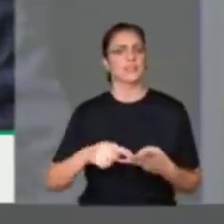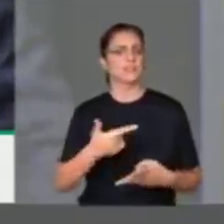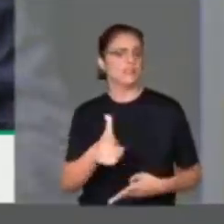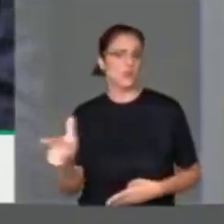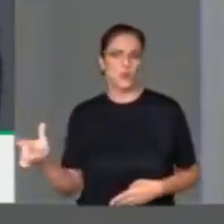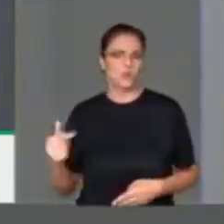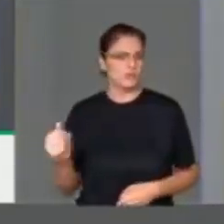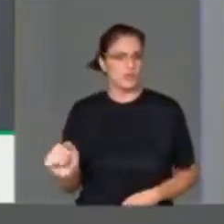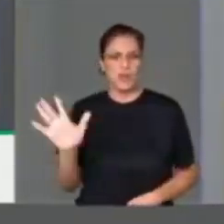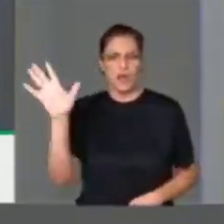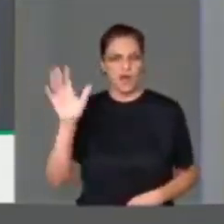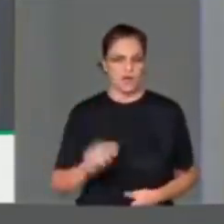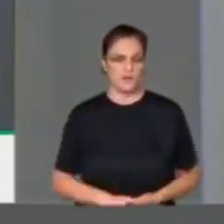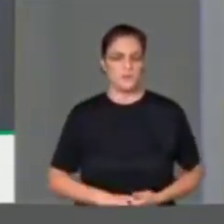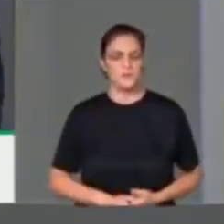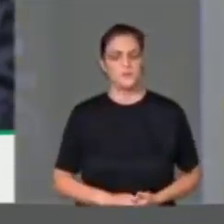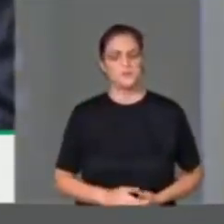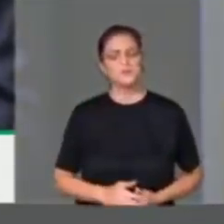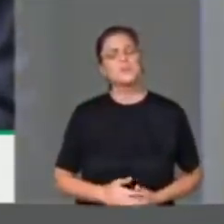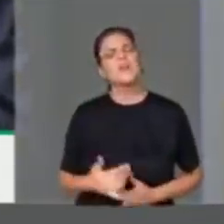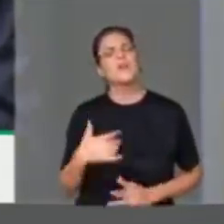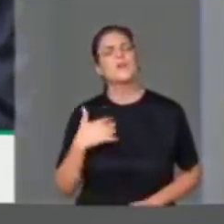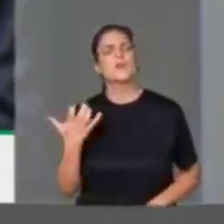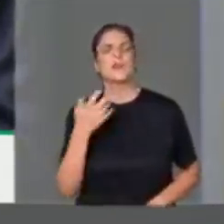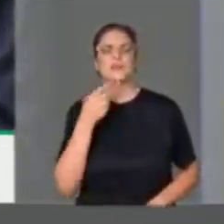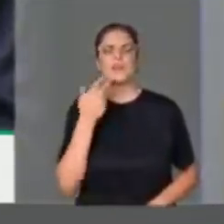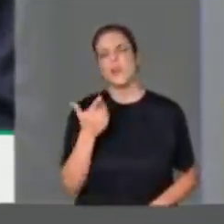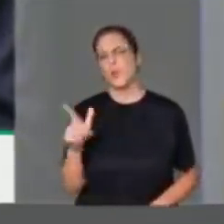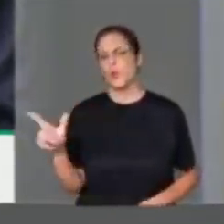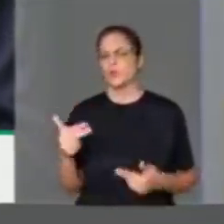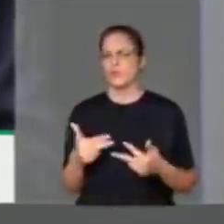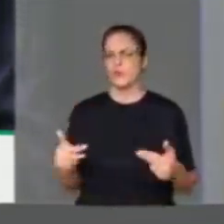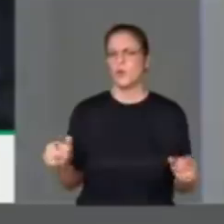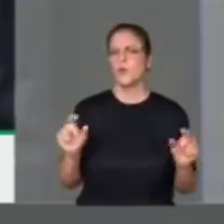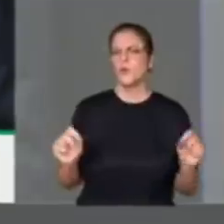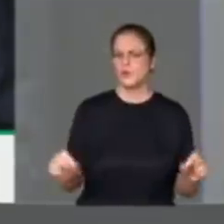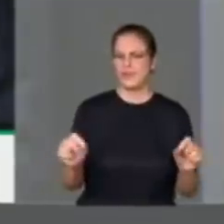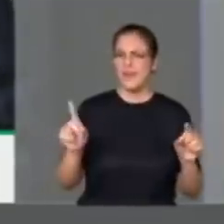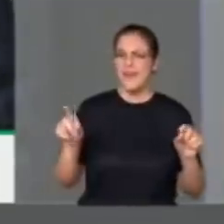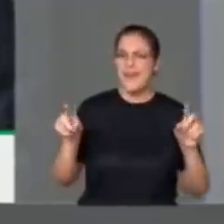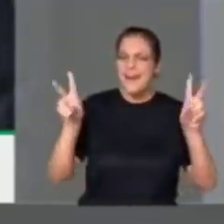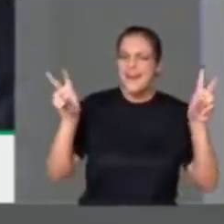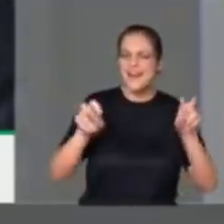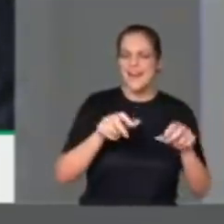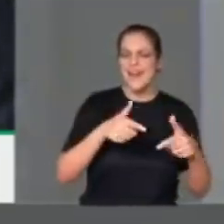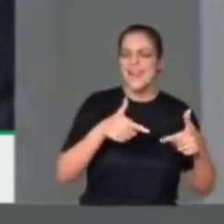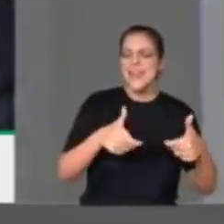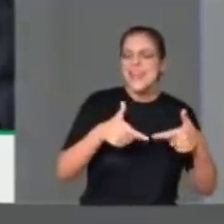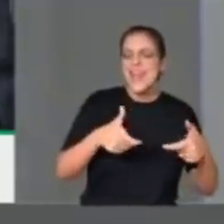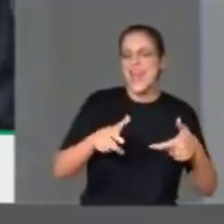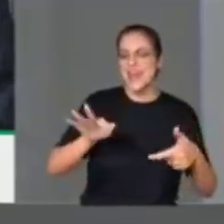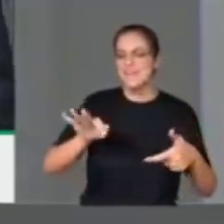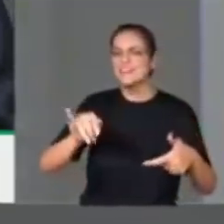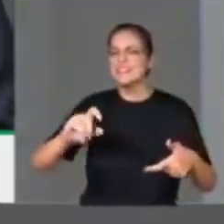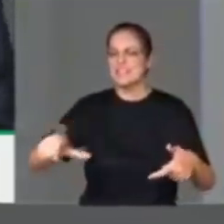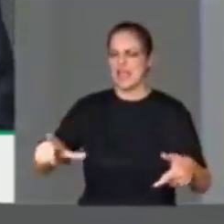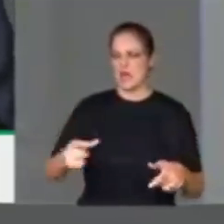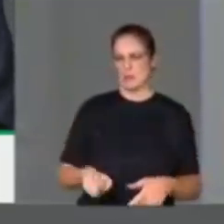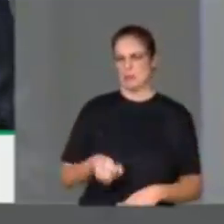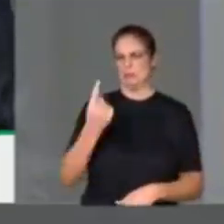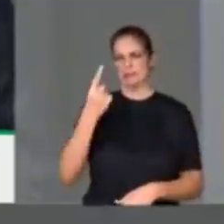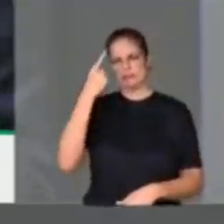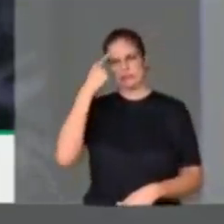desta casa, é a questão da guerra fiscal. Colocam, aliás, o termo guerra fiscal pressupõe uma coisa ruim, né? Uma guerra, as pessoas